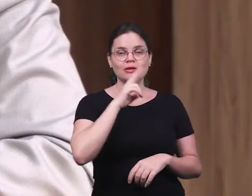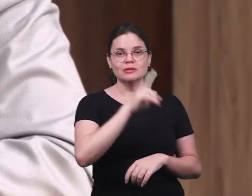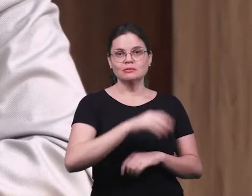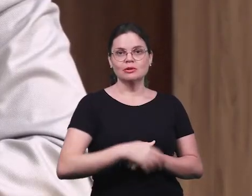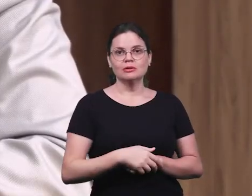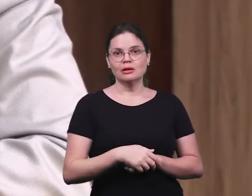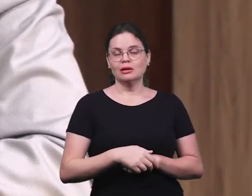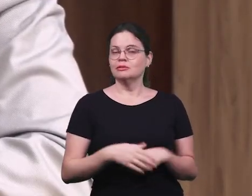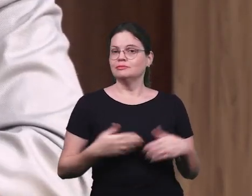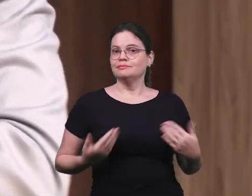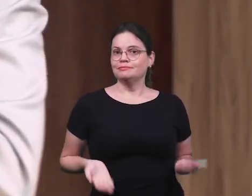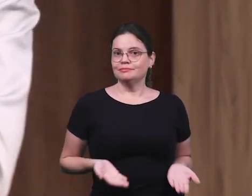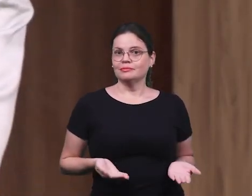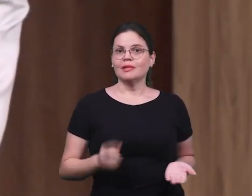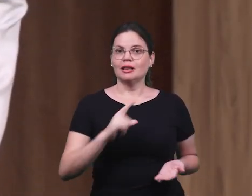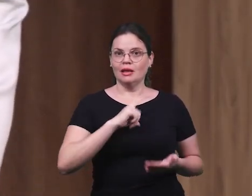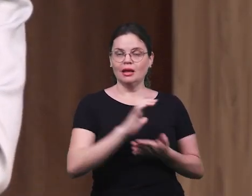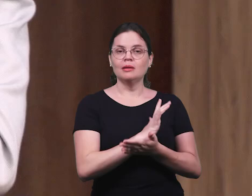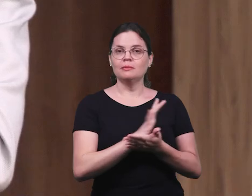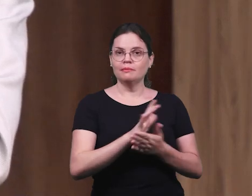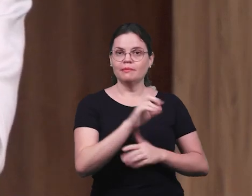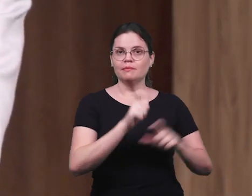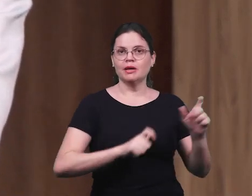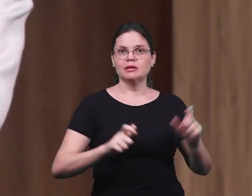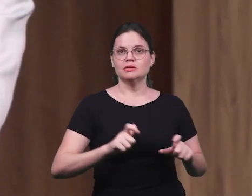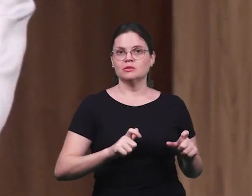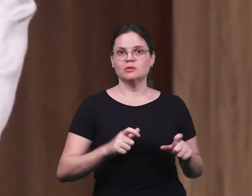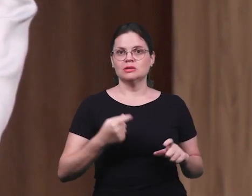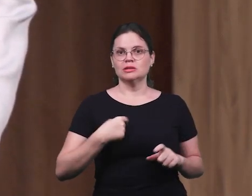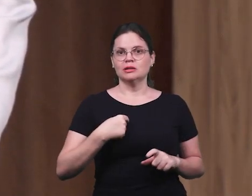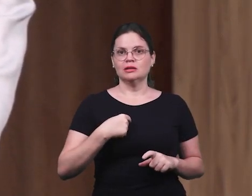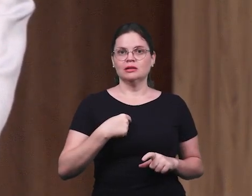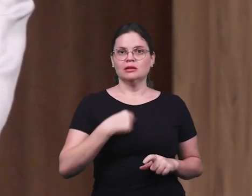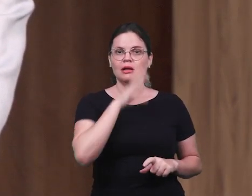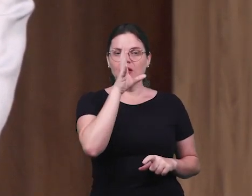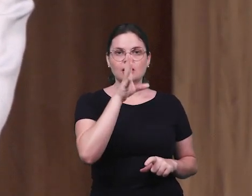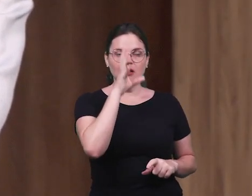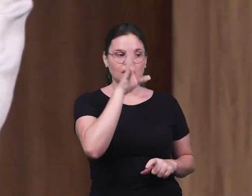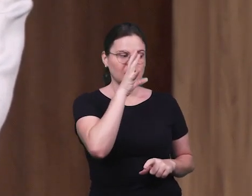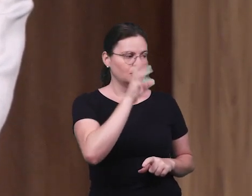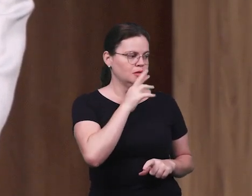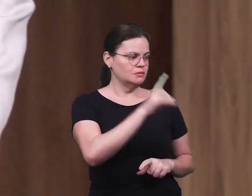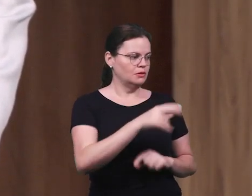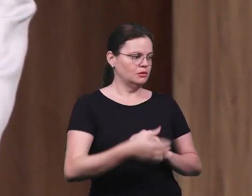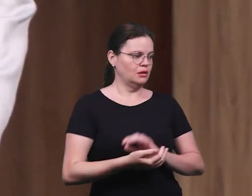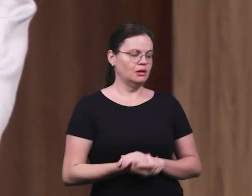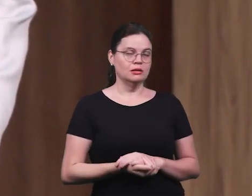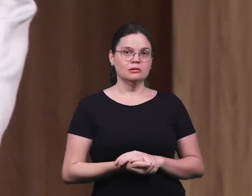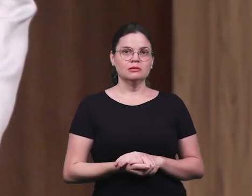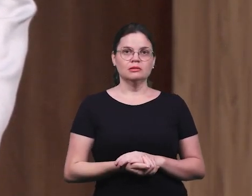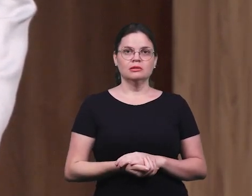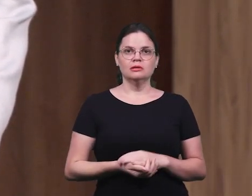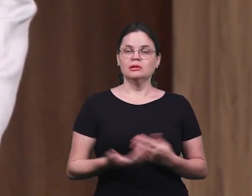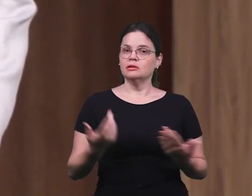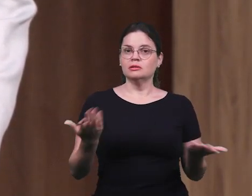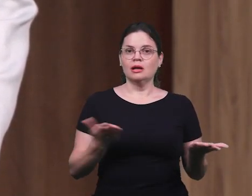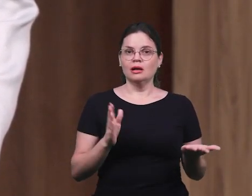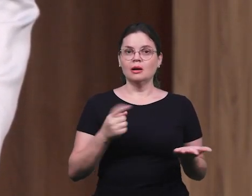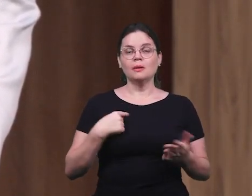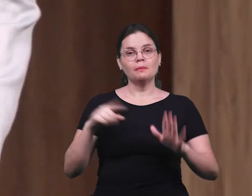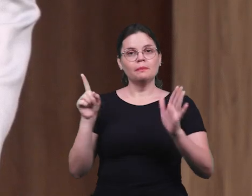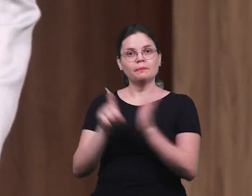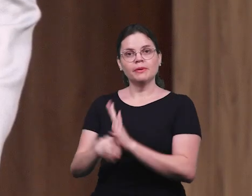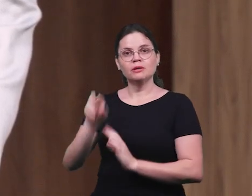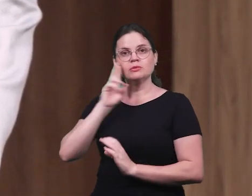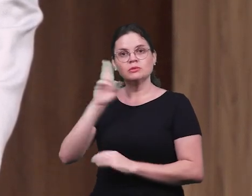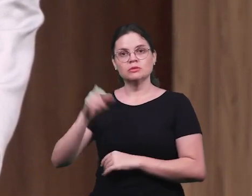sem necessidade. Senhor, Muito bom. os cobradores de impostos estão aqui perguntando se o Senhor paga imposto. Qual é a resposta? Consulta o Senhor. Exato. Perto está